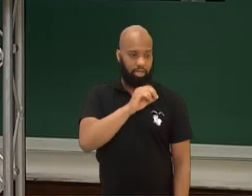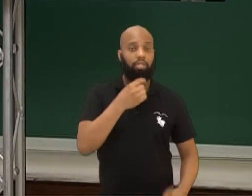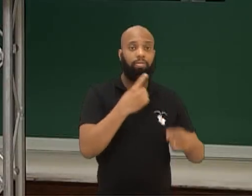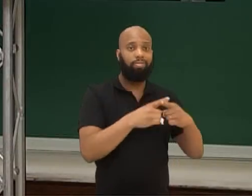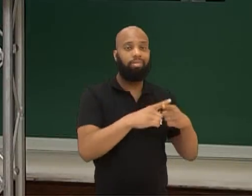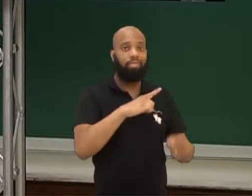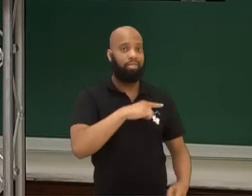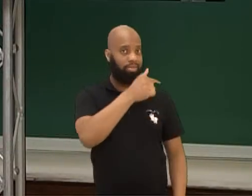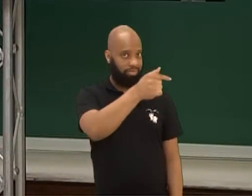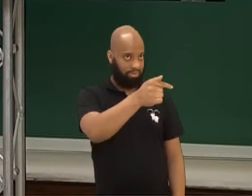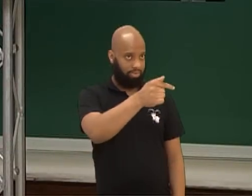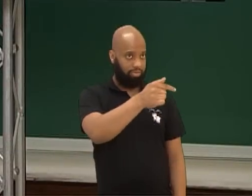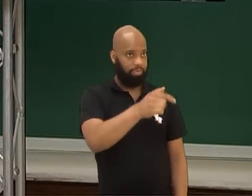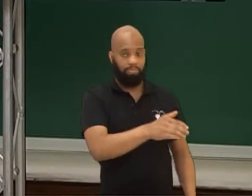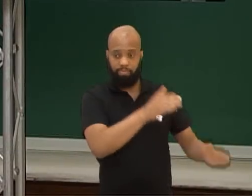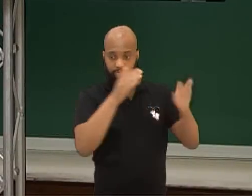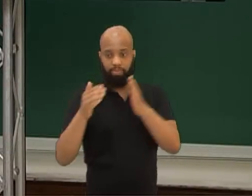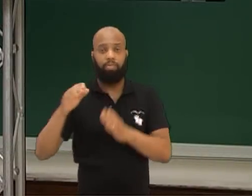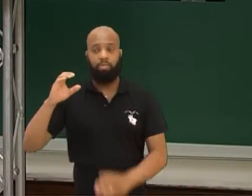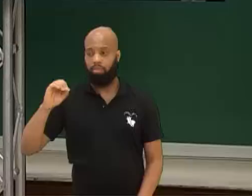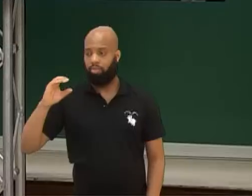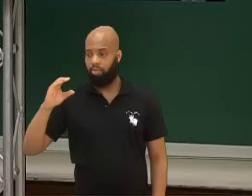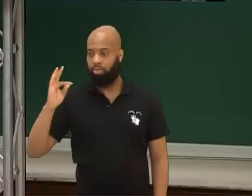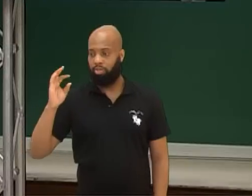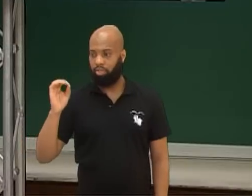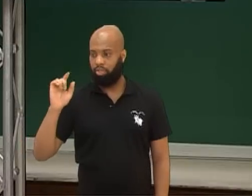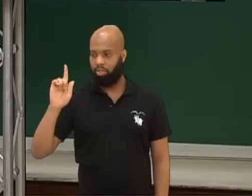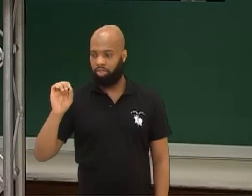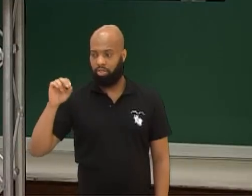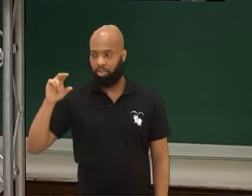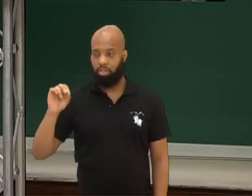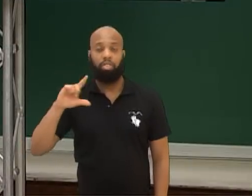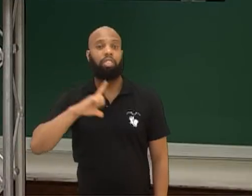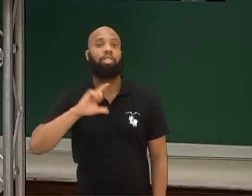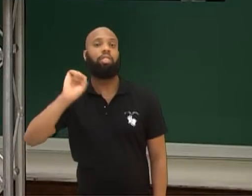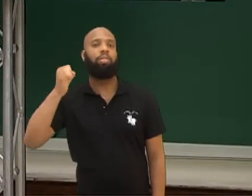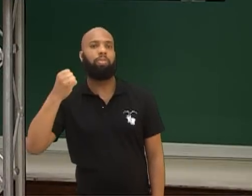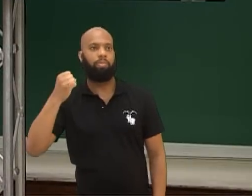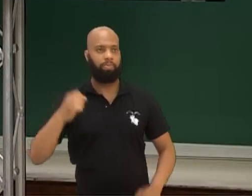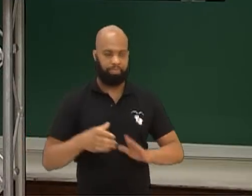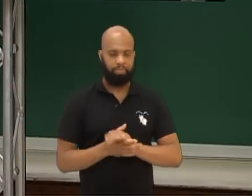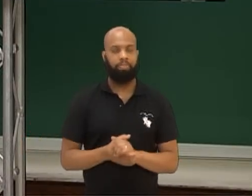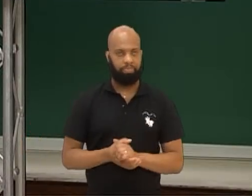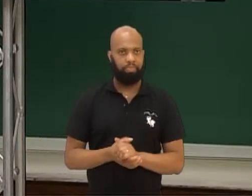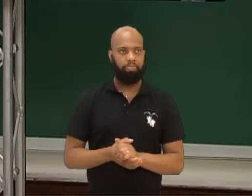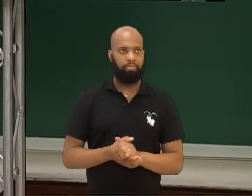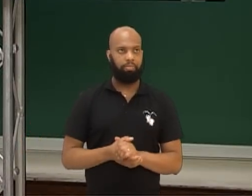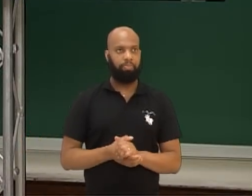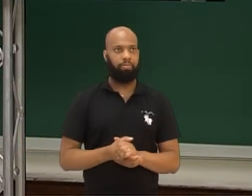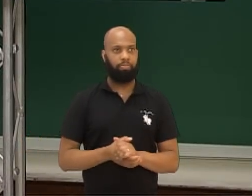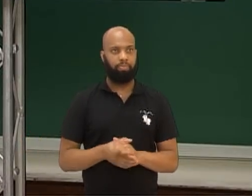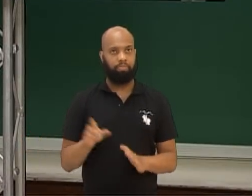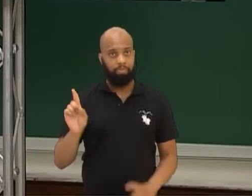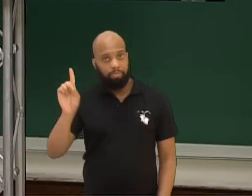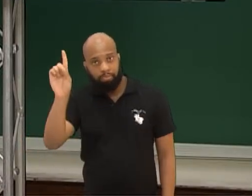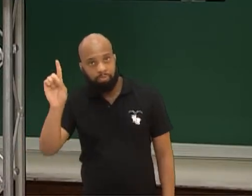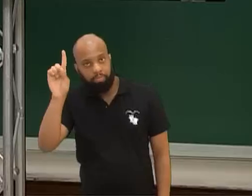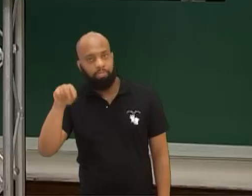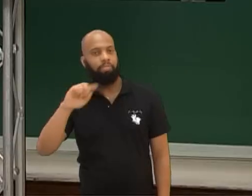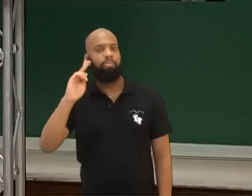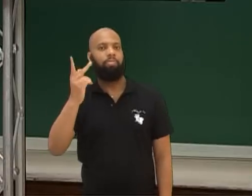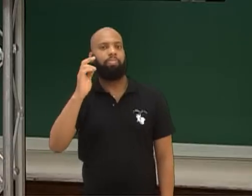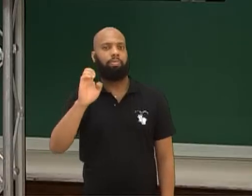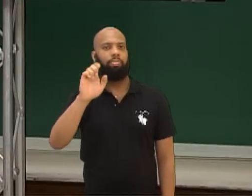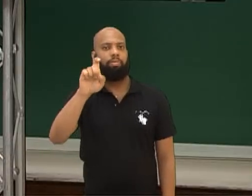lados. Esse aqui é um octógono. Ele tem 8 lados. Tá? 8 lados. E esse aqui é o nosso